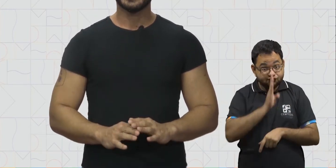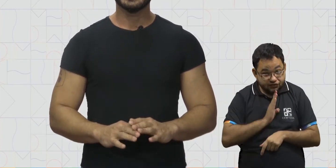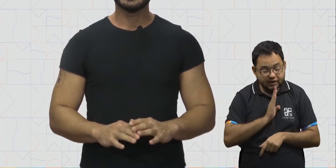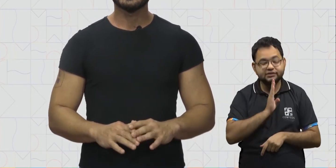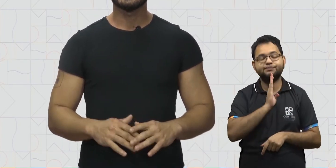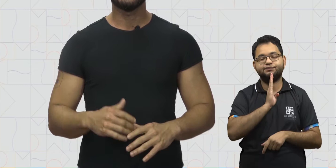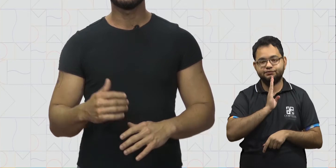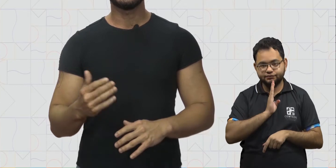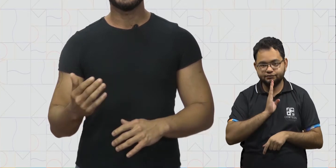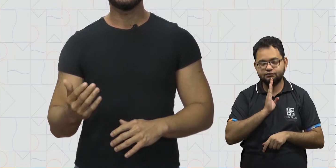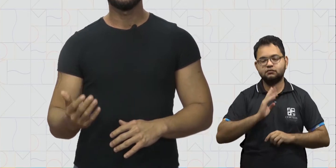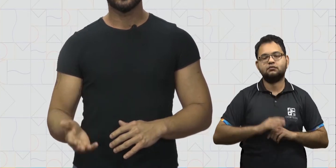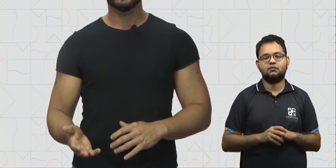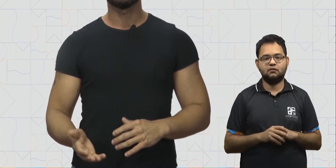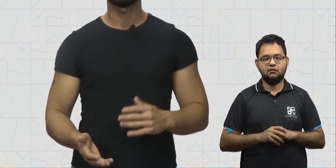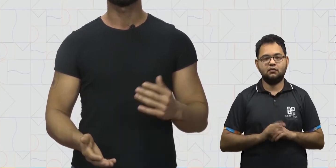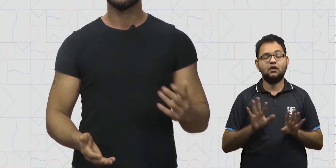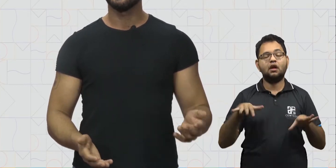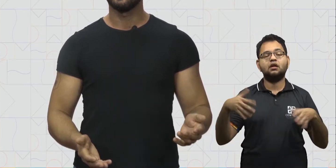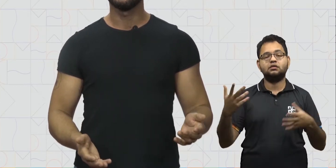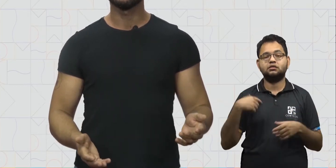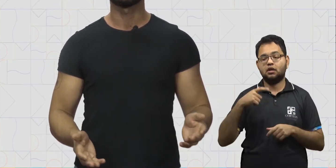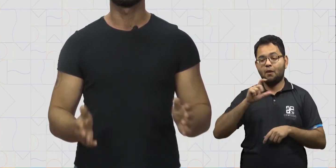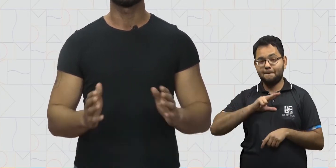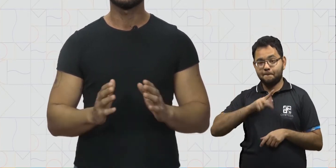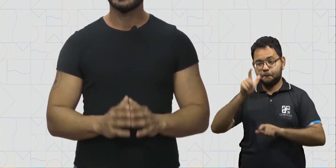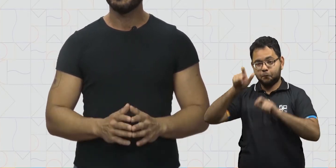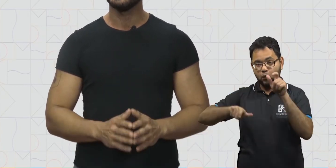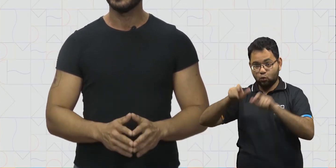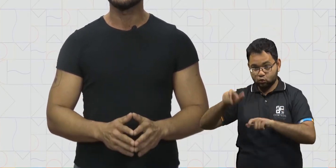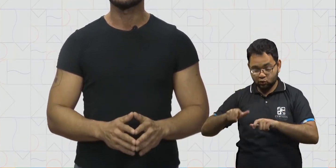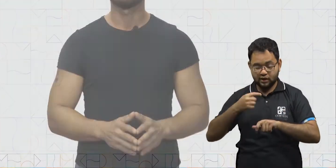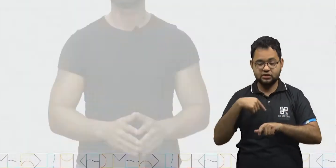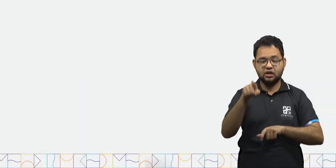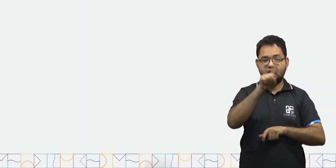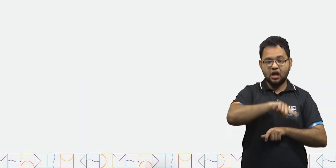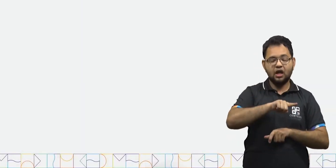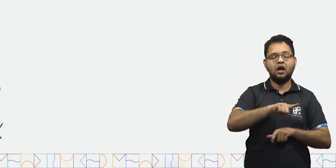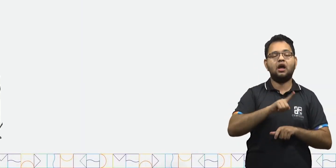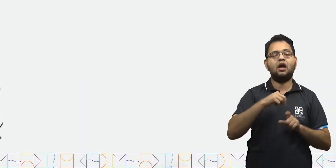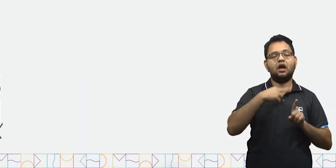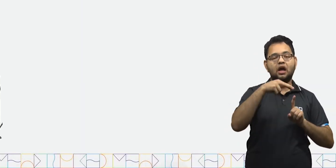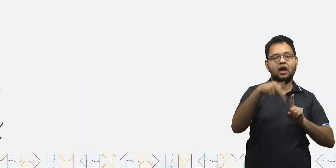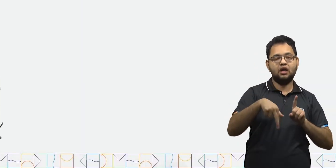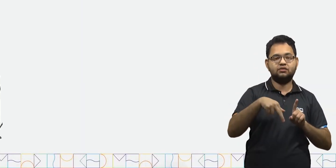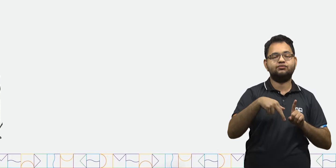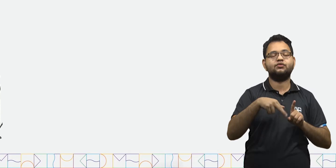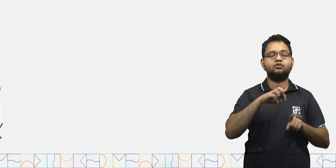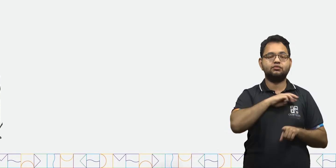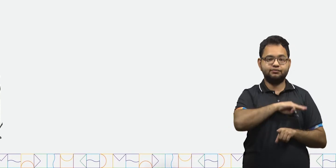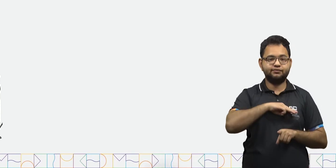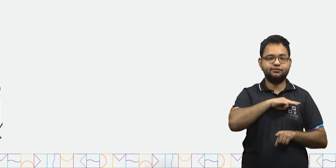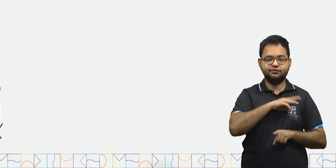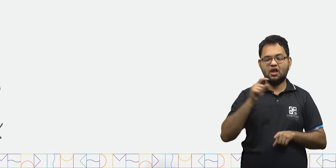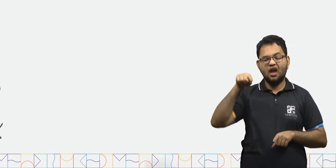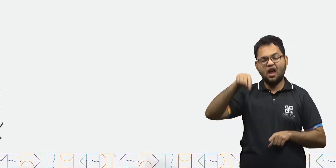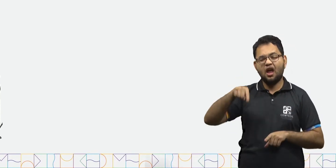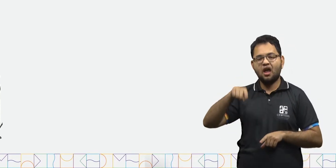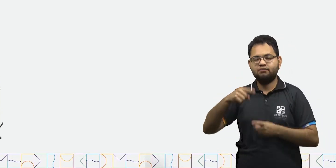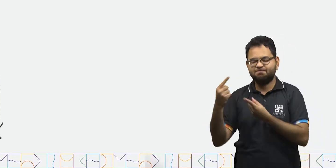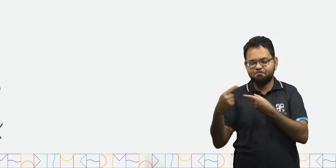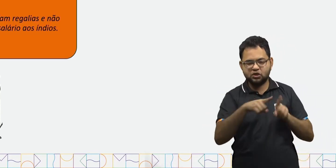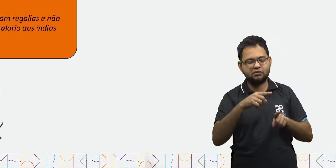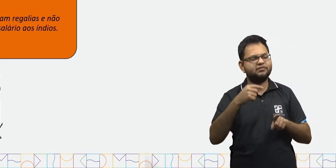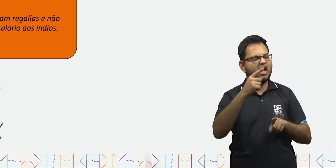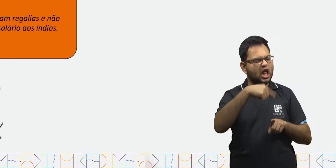fez com que a relação entre religiosos e os colonos fosse sempre tensa. Os colonos frequentemente acusavam os